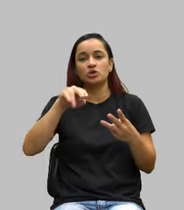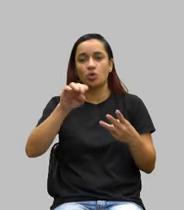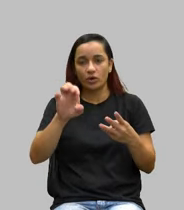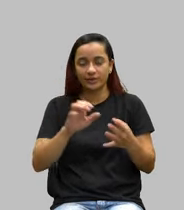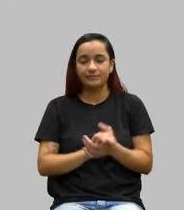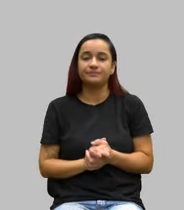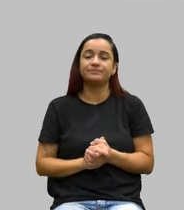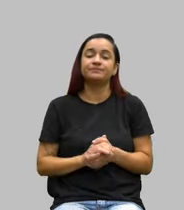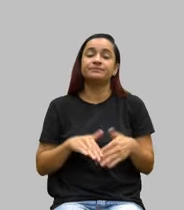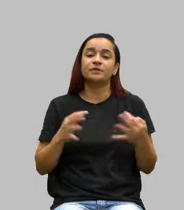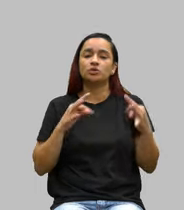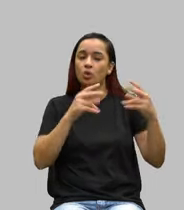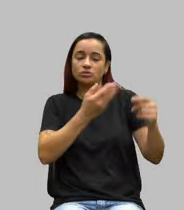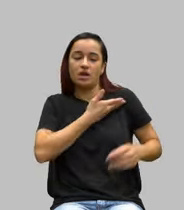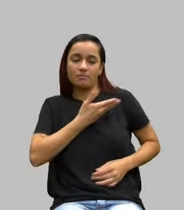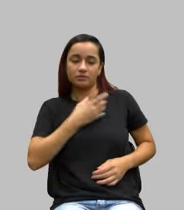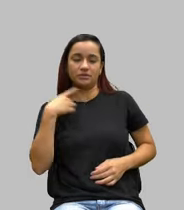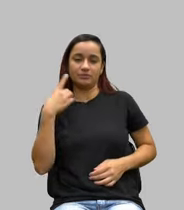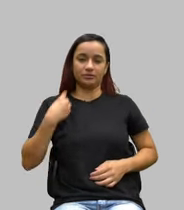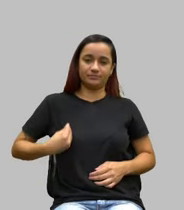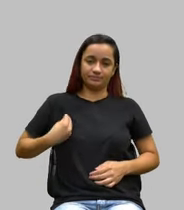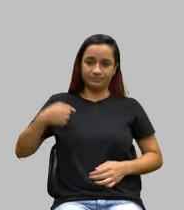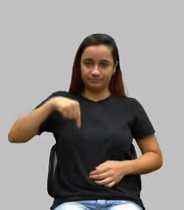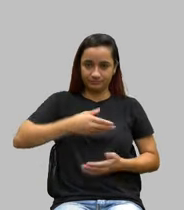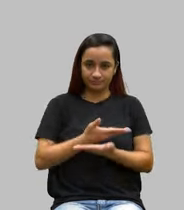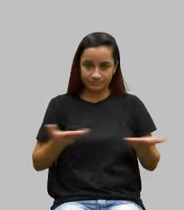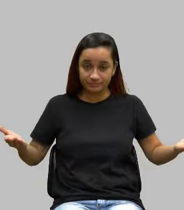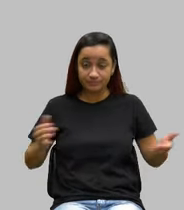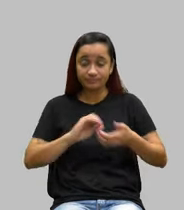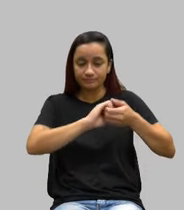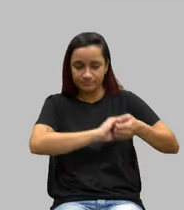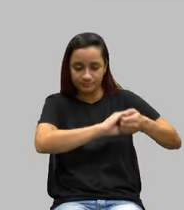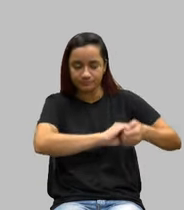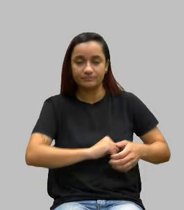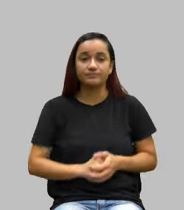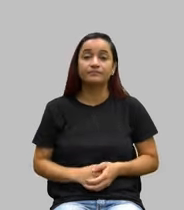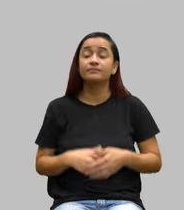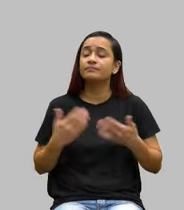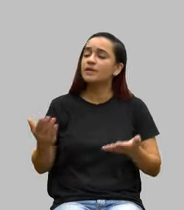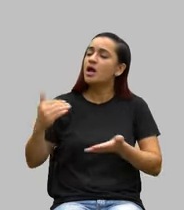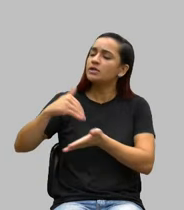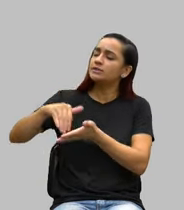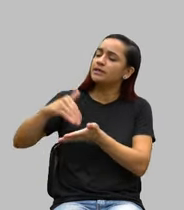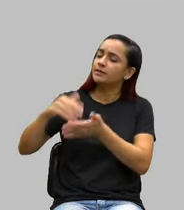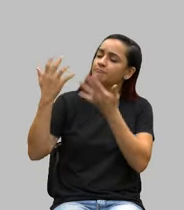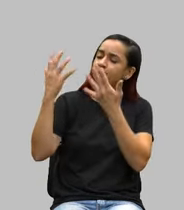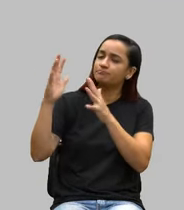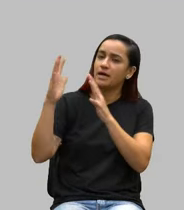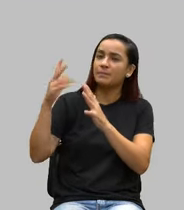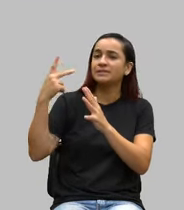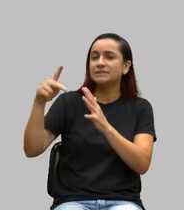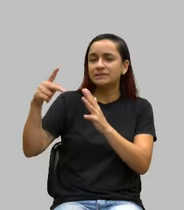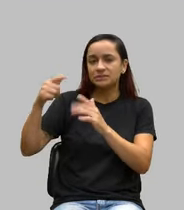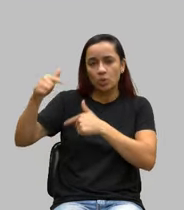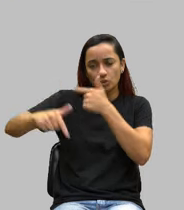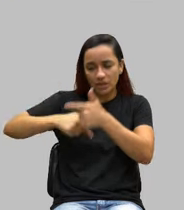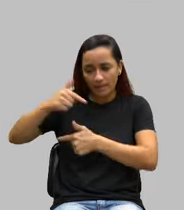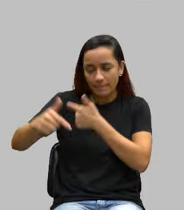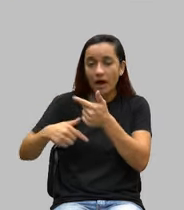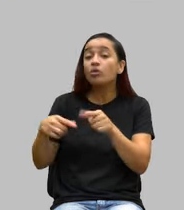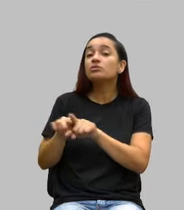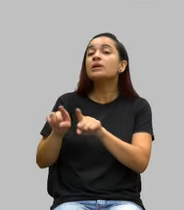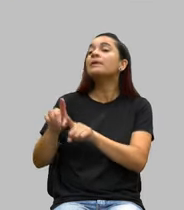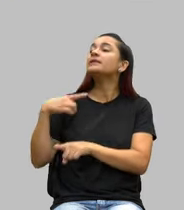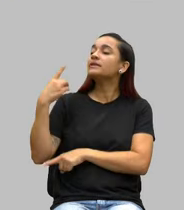nossos colegas deputados secretário e além de te parabenizar pelo trabalho e o deputado Antônio Carlos